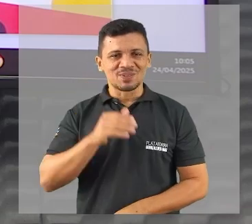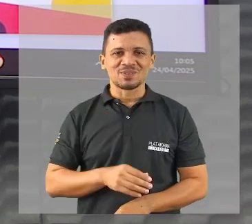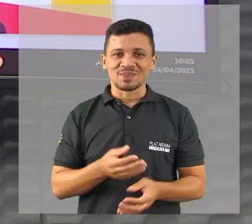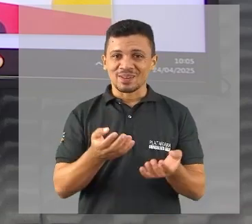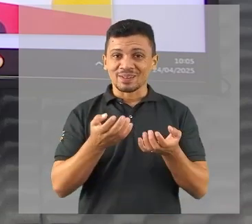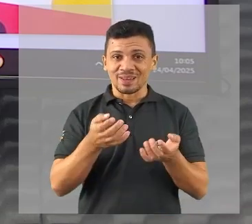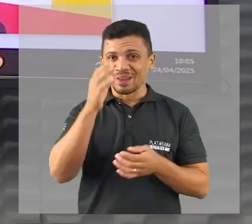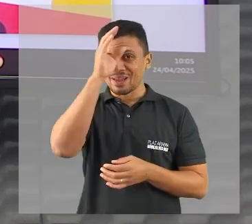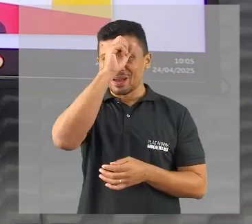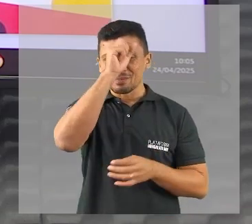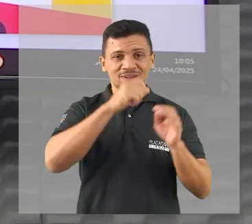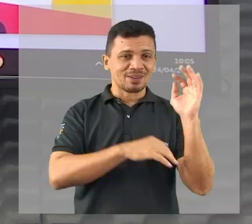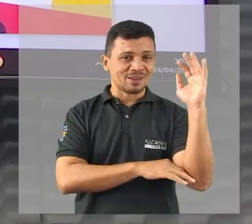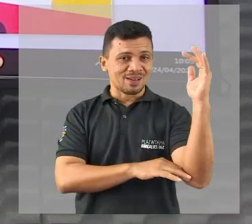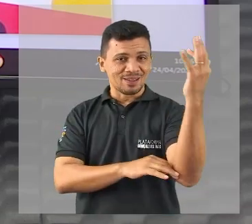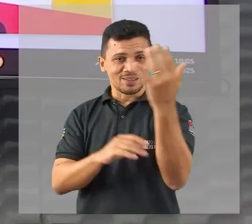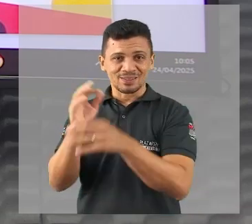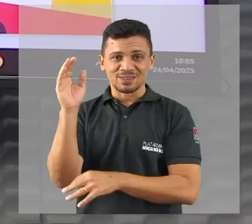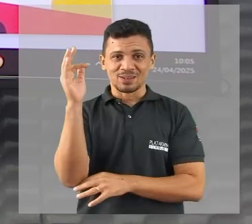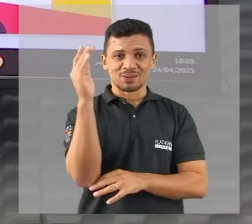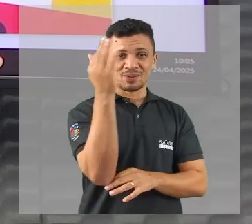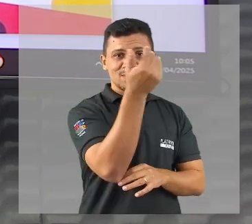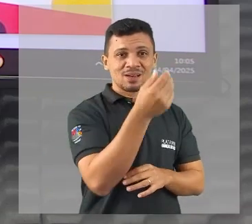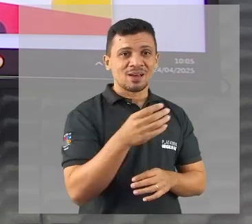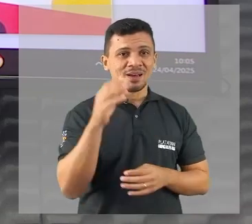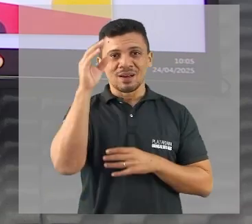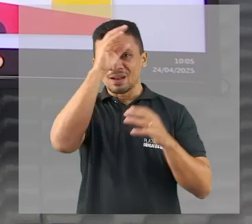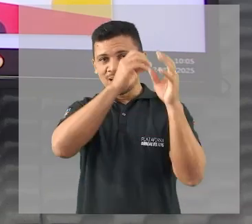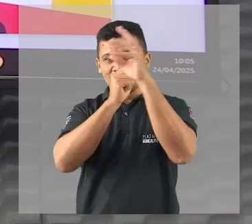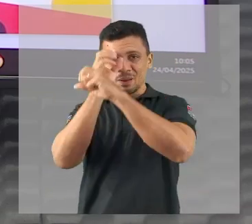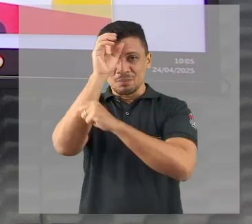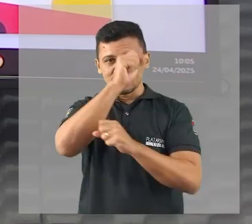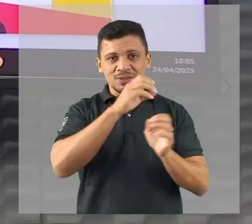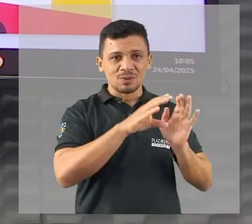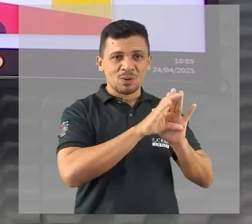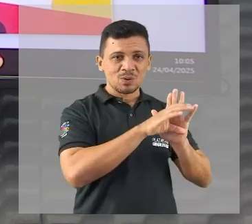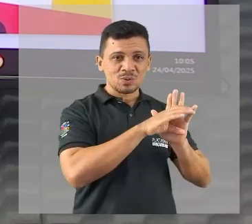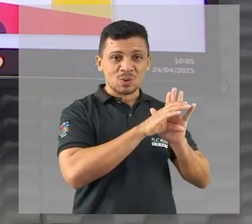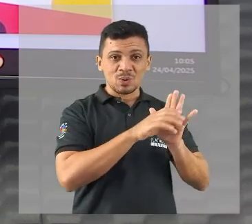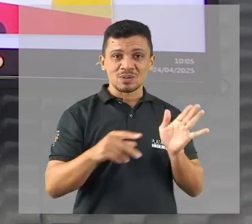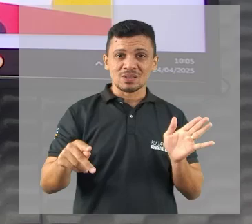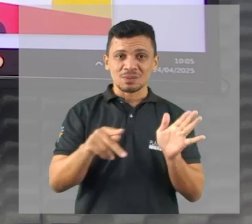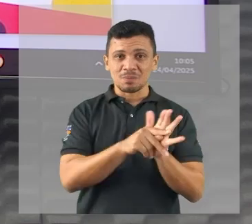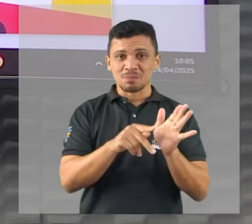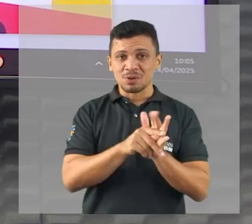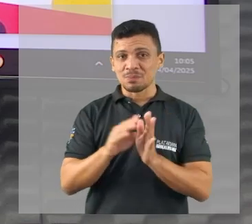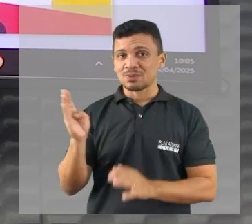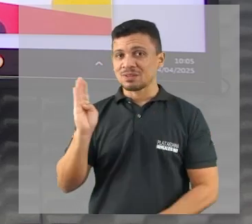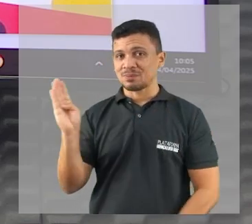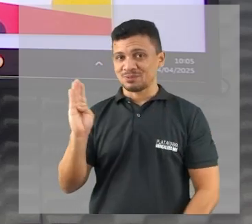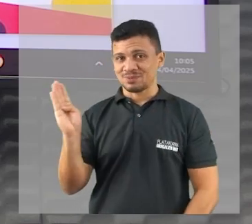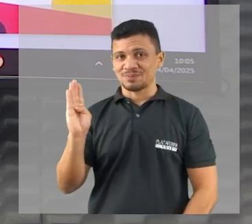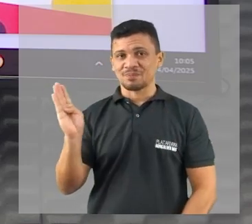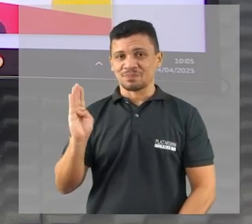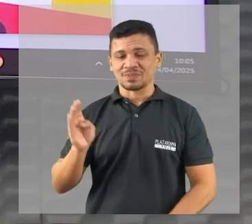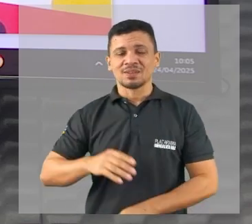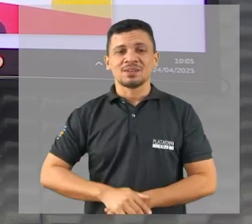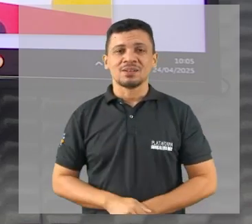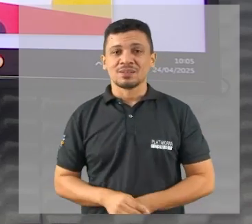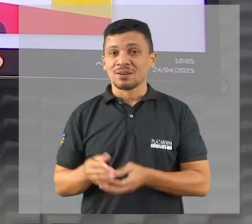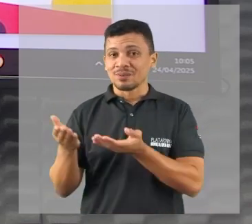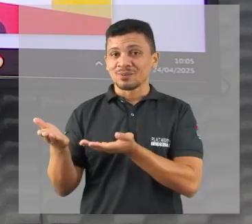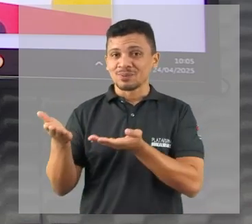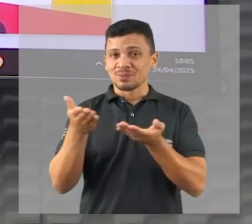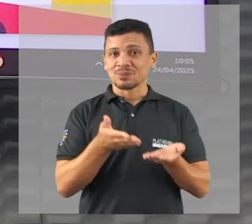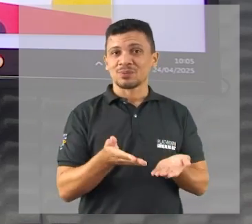relação à natureza, com relação aos conceitos biológicos, nessa área de ciências da natureza. Então, eu os